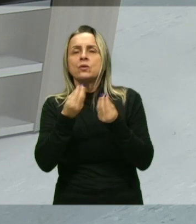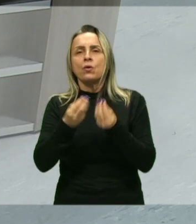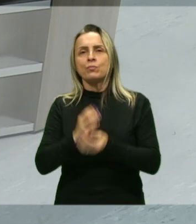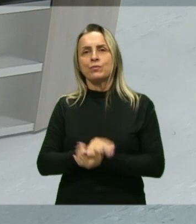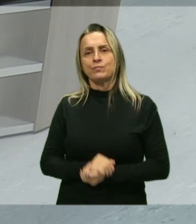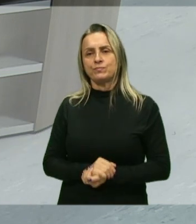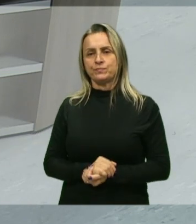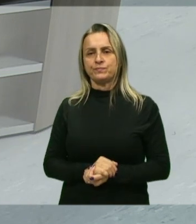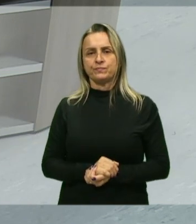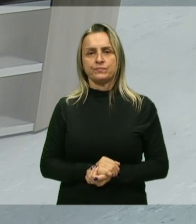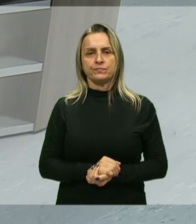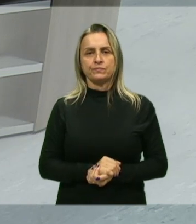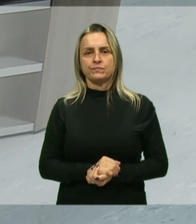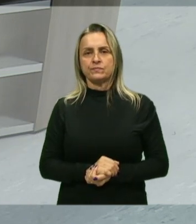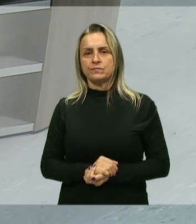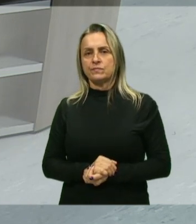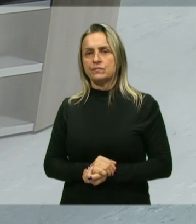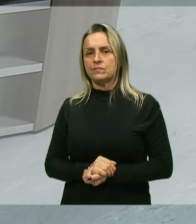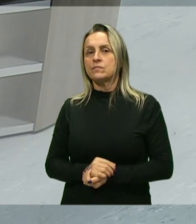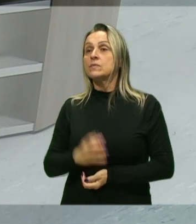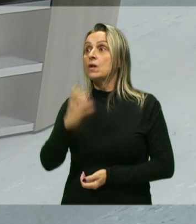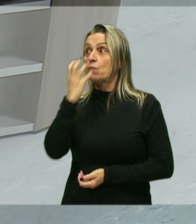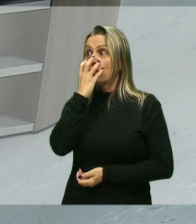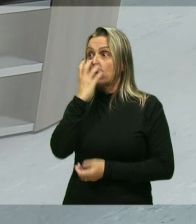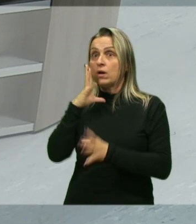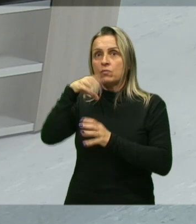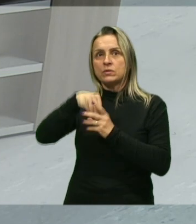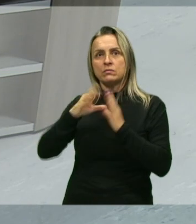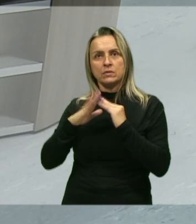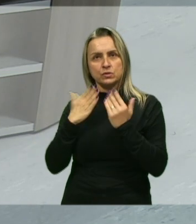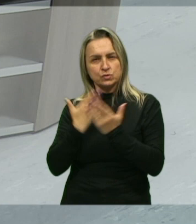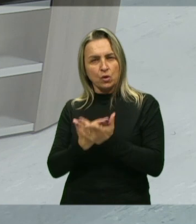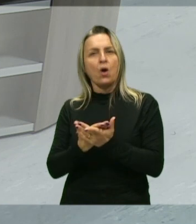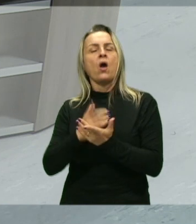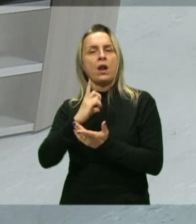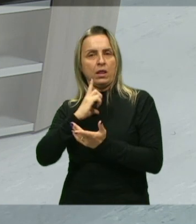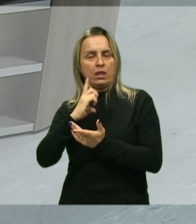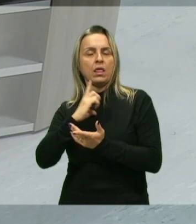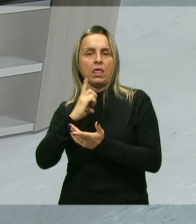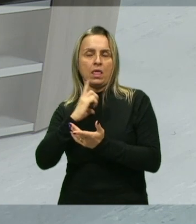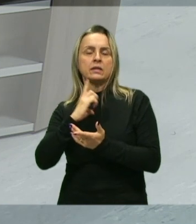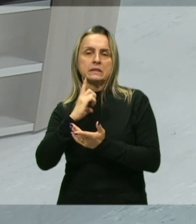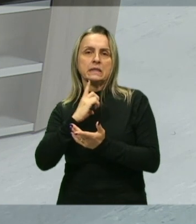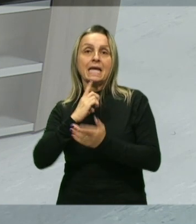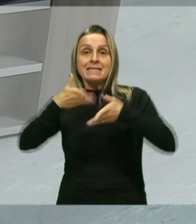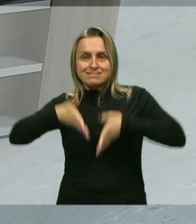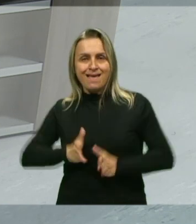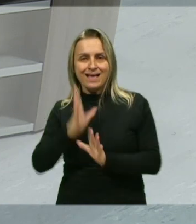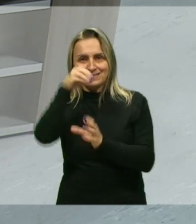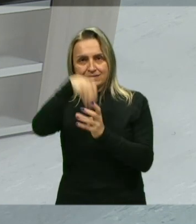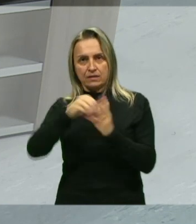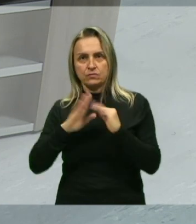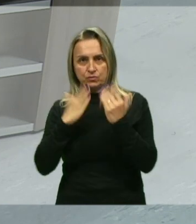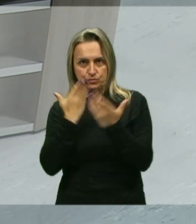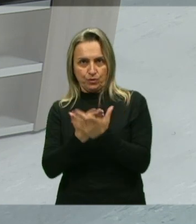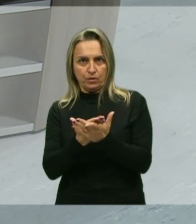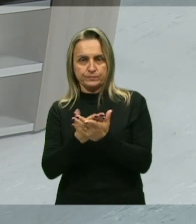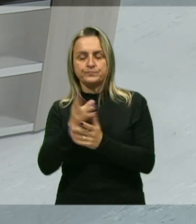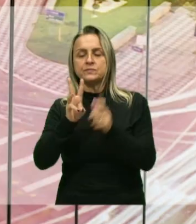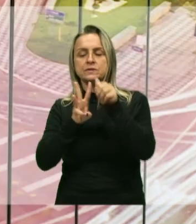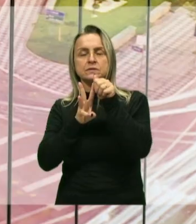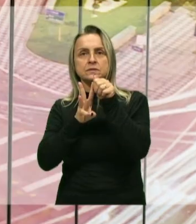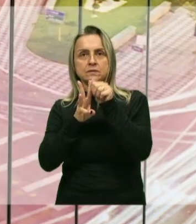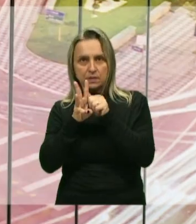os cães lá na escola, eles são procriados lá dentro, né? A gente tem os nossos próprios reprodutores e matrizes. E aí, com 3 meses, eles